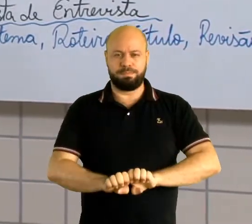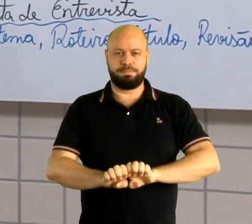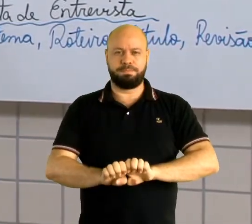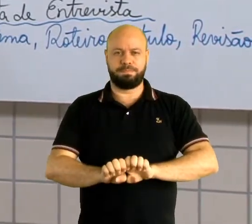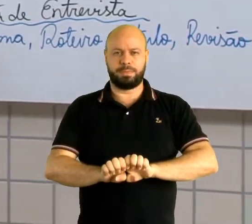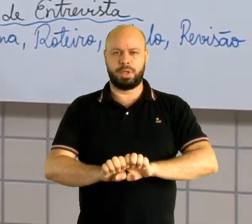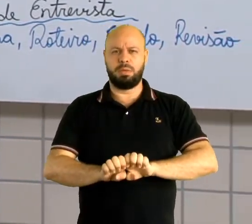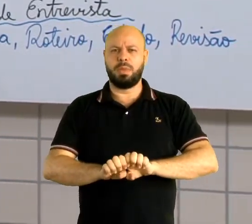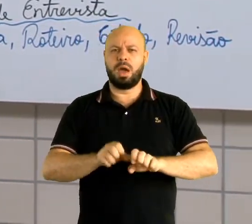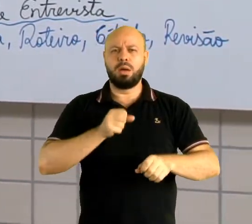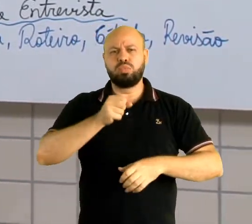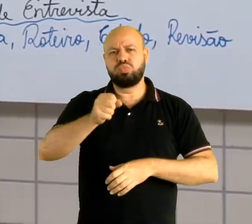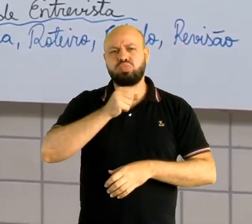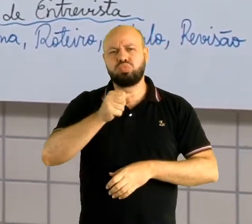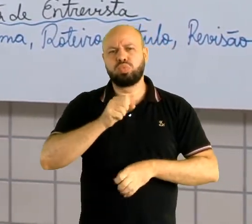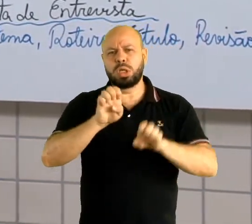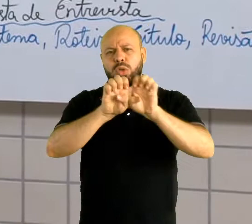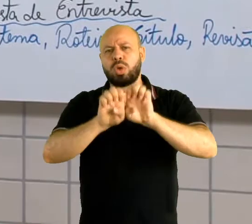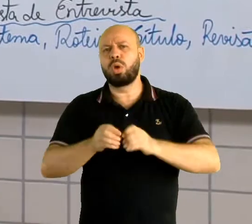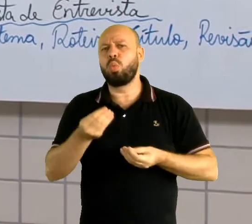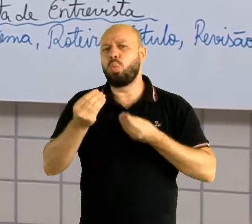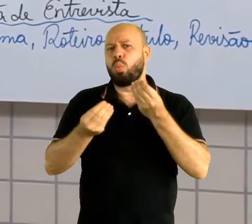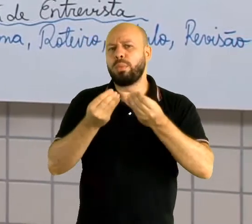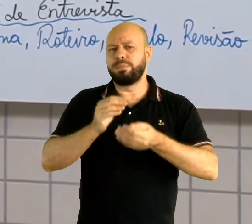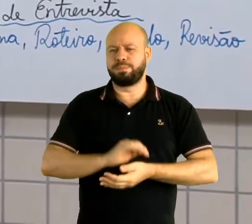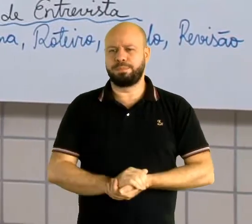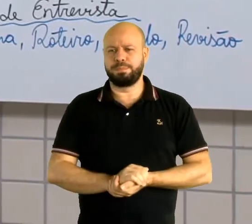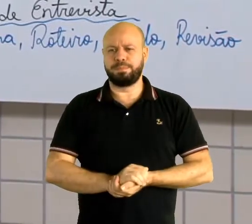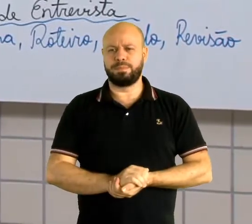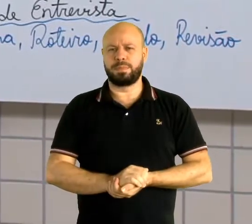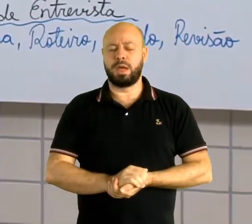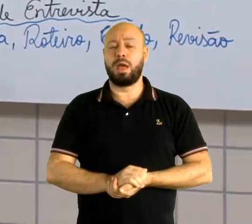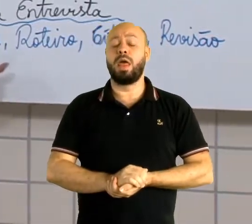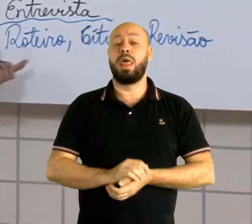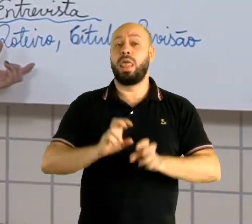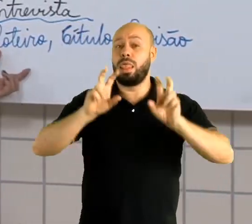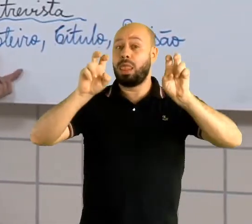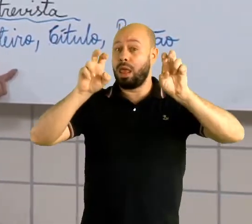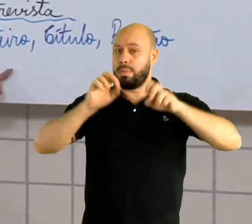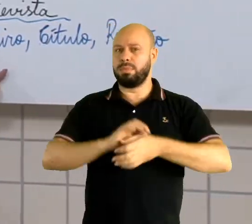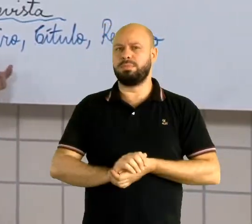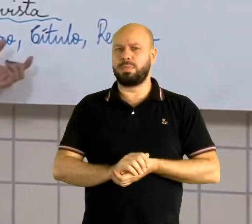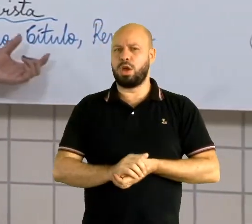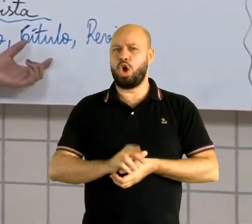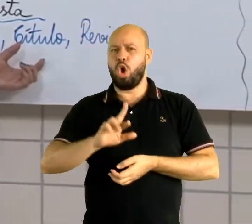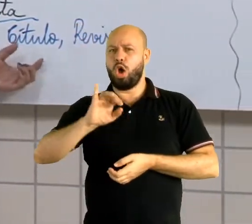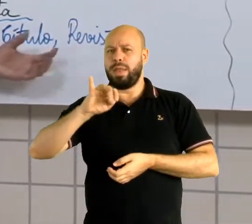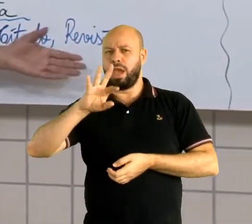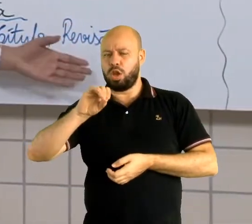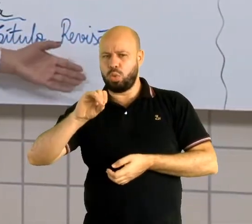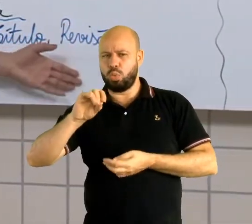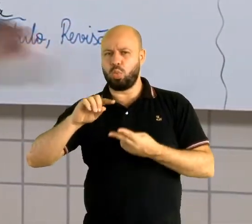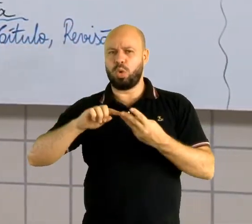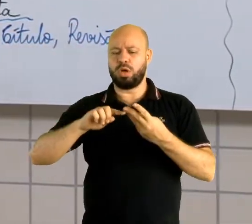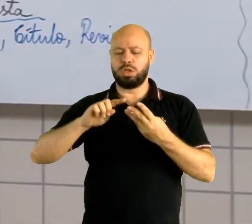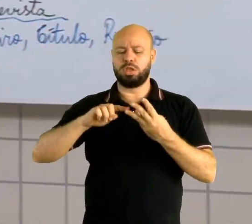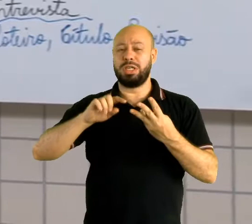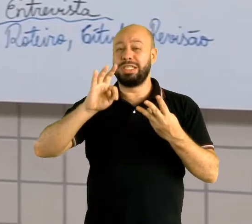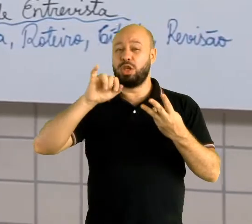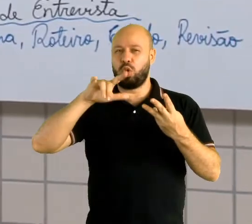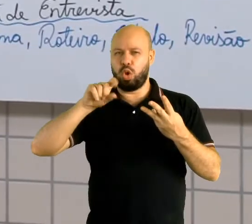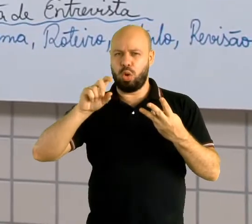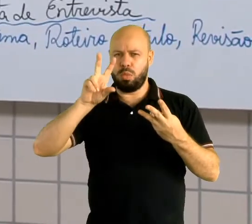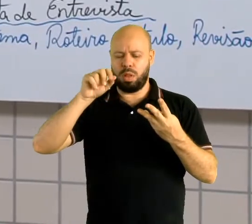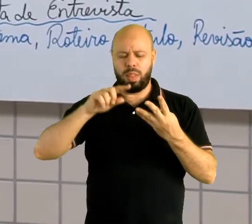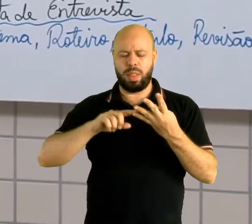A entrevista é estruturada de que forma? Definição do tema, roteiro, título e revisão. O que é